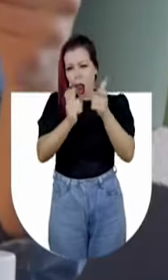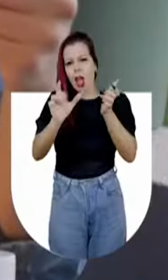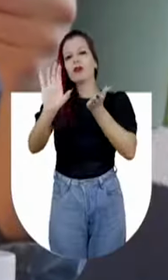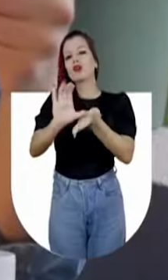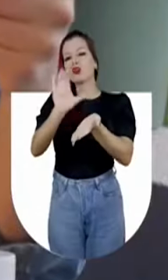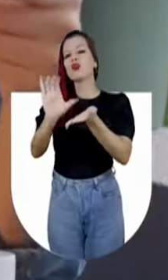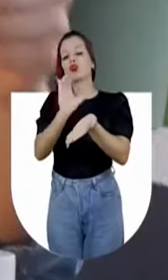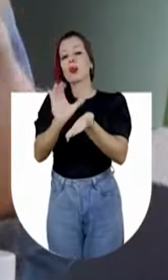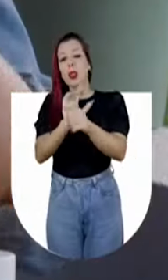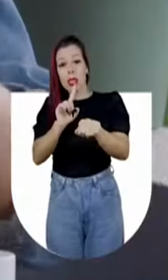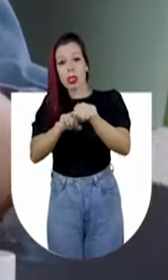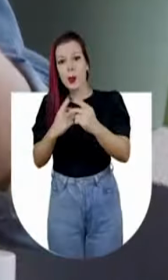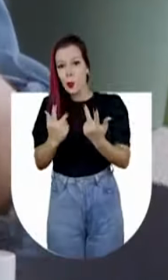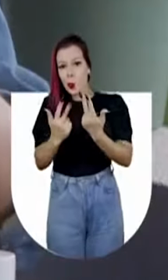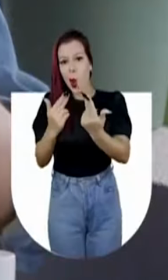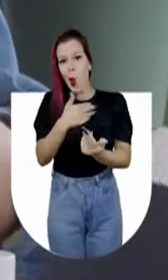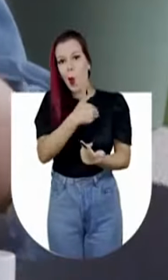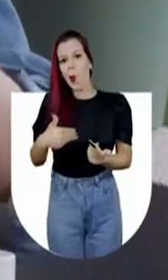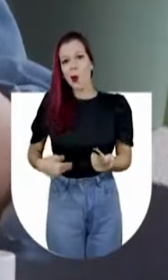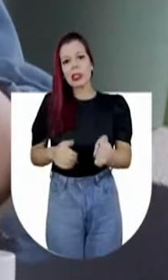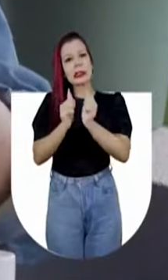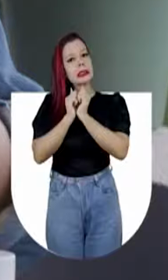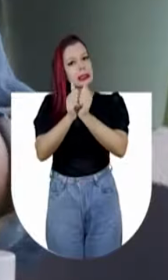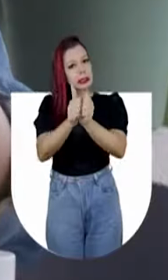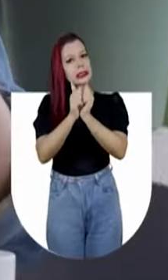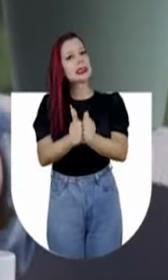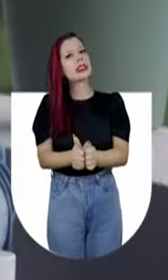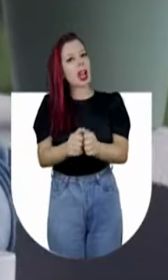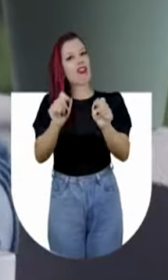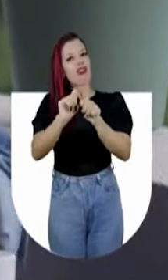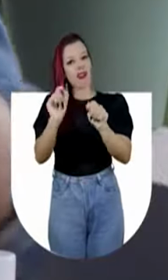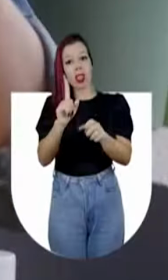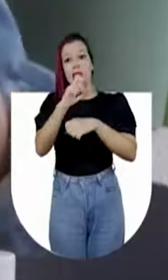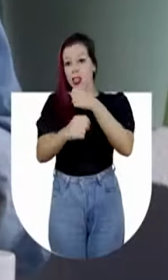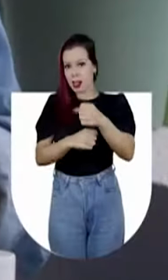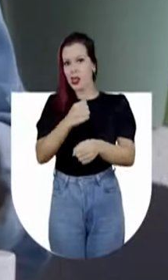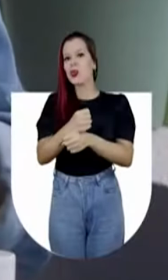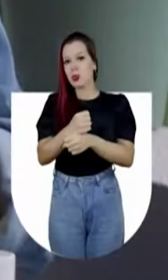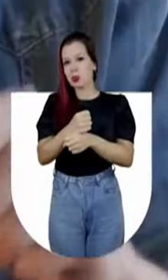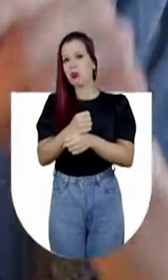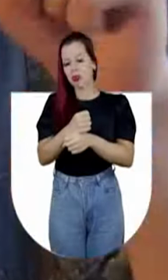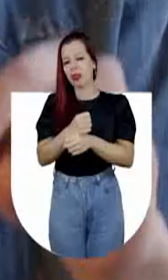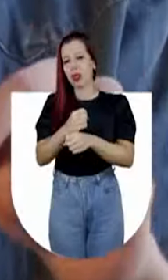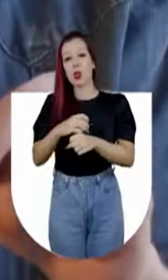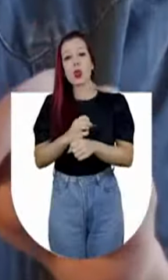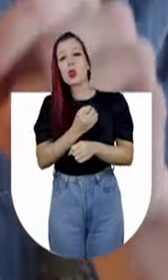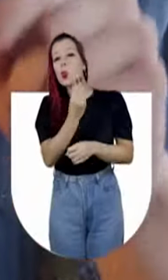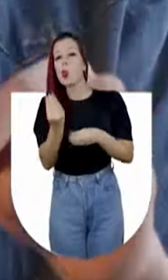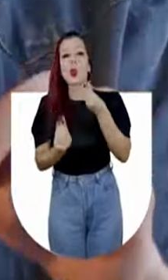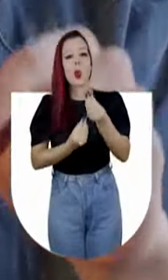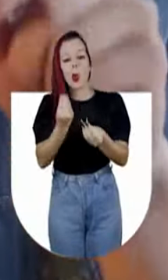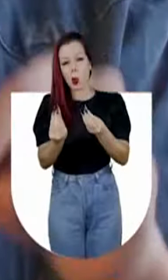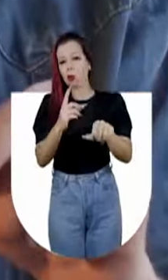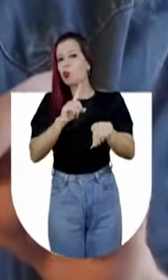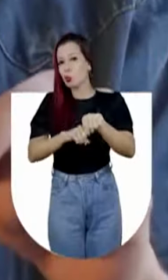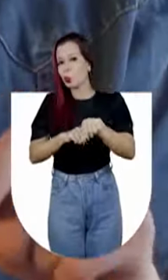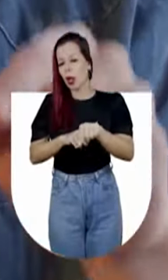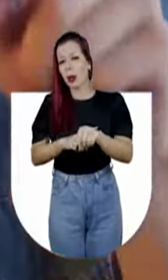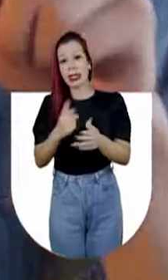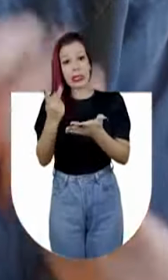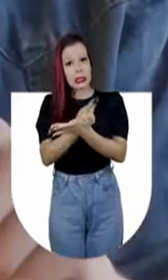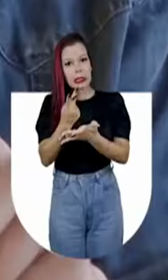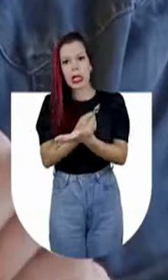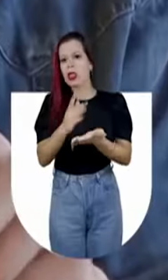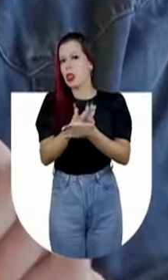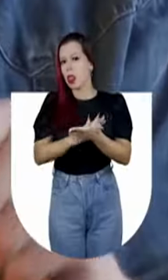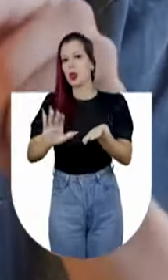volume de investimento e, ao mesmo tempo, o governo vai acompanhar aquilo que ainda vai ser feito esse ano. Quanto, como e quando. Isso